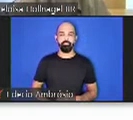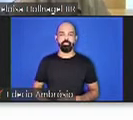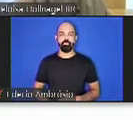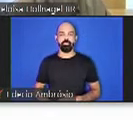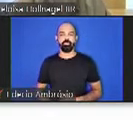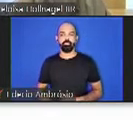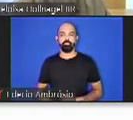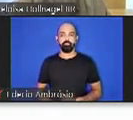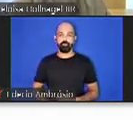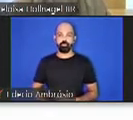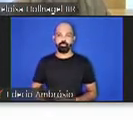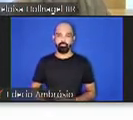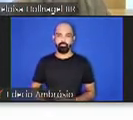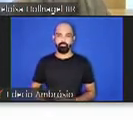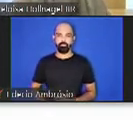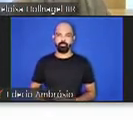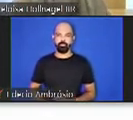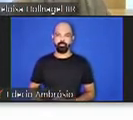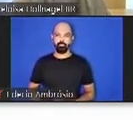Mas das...